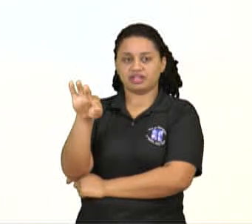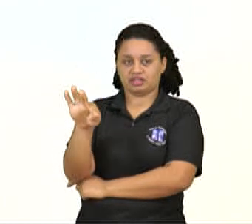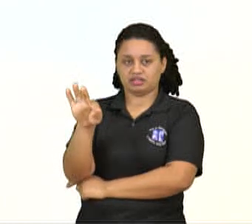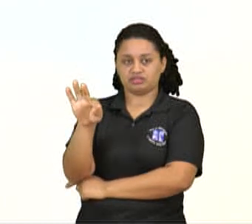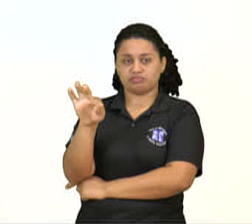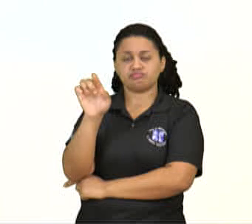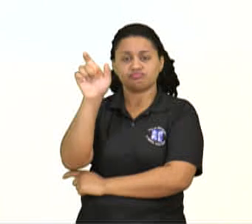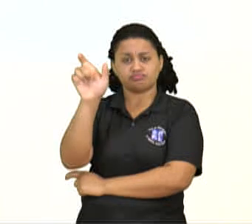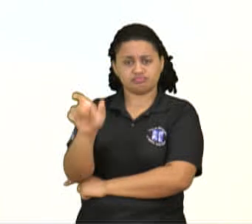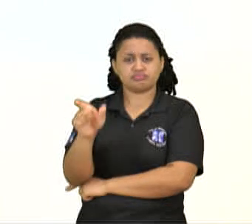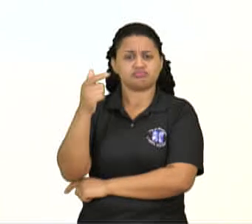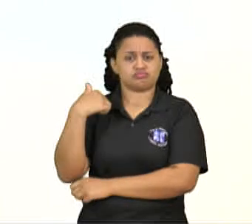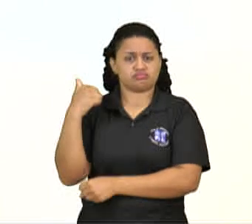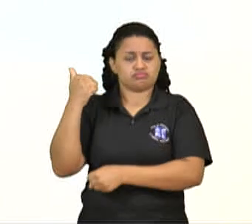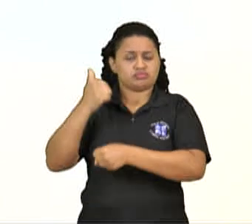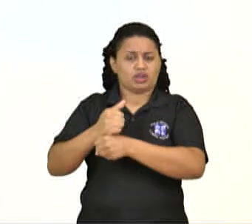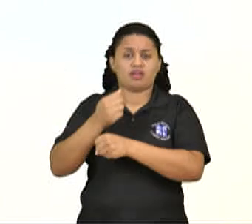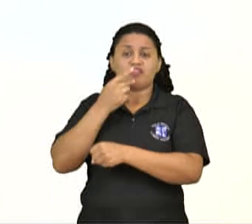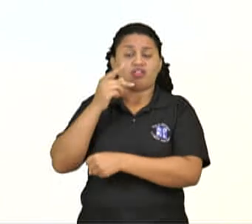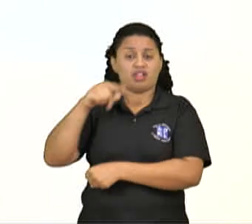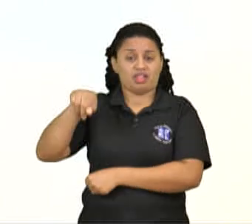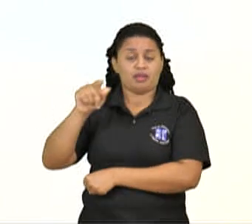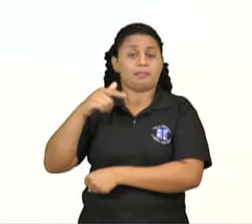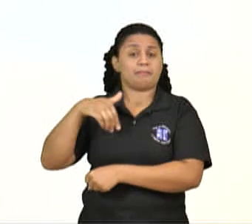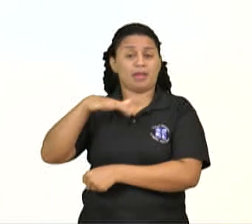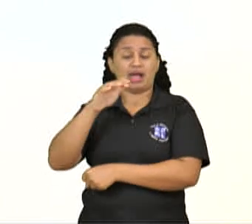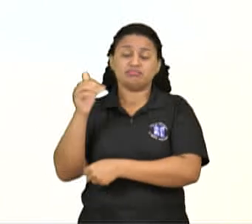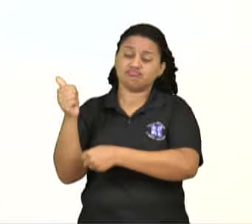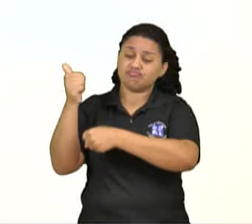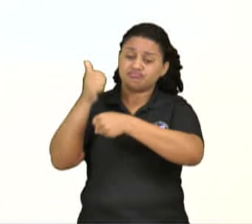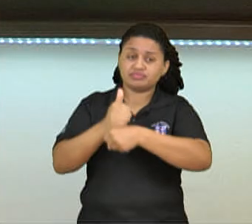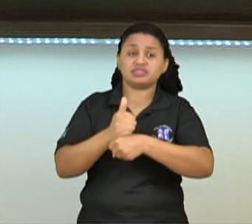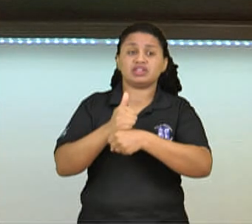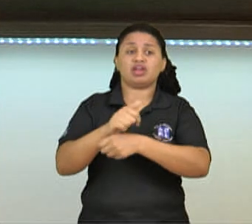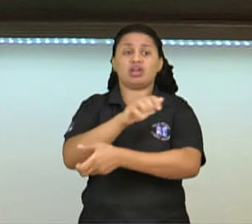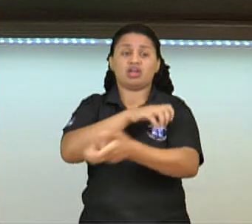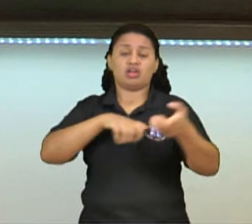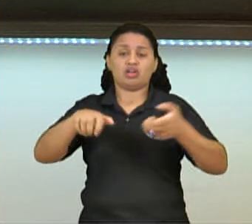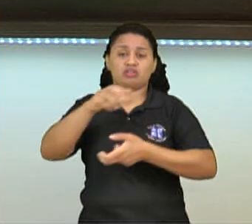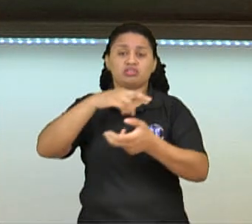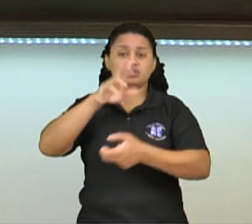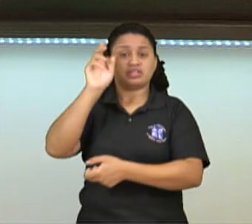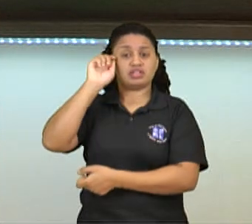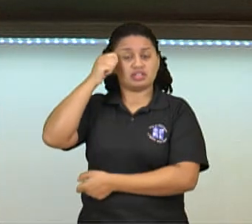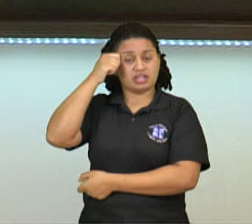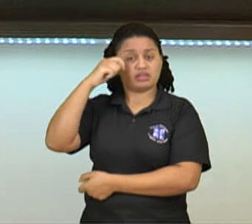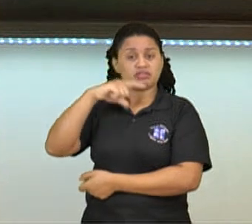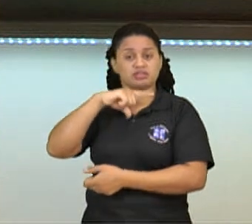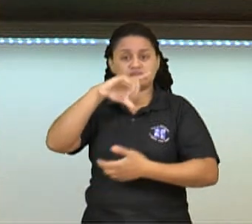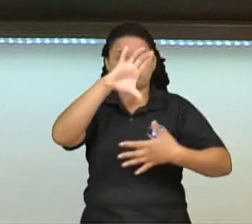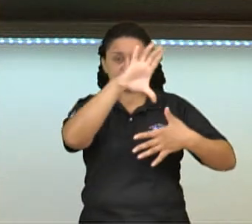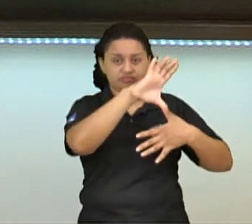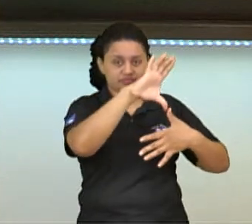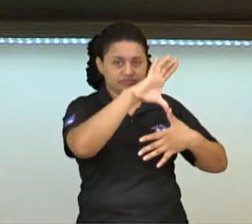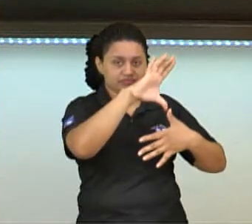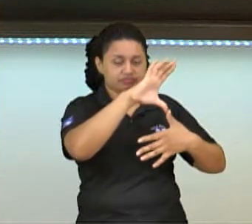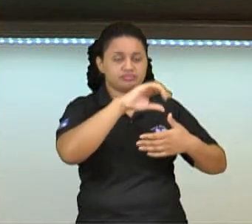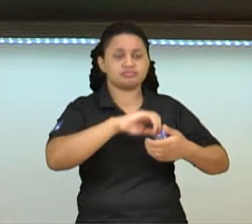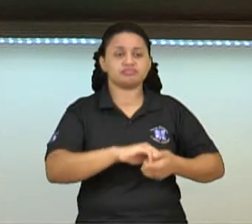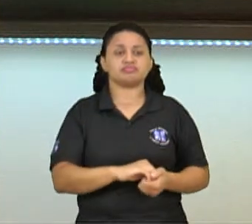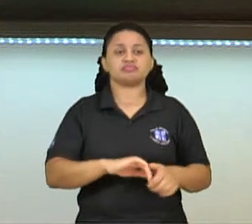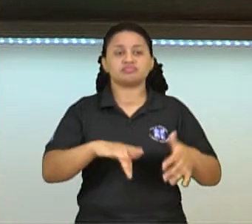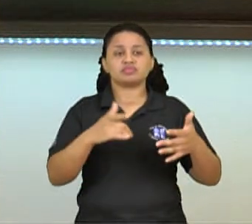considerado inclusive o maior líder revolucionário negro existente aqui nas Américas. Olha só,